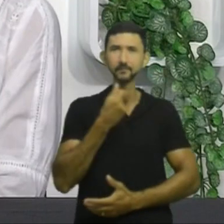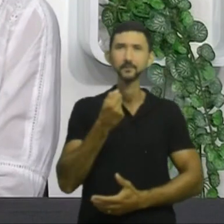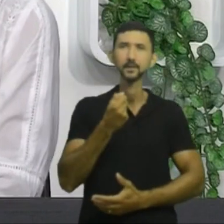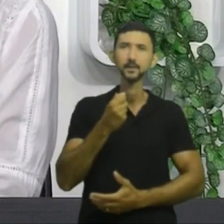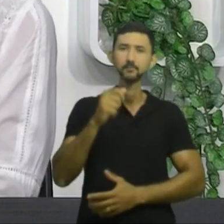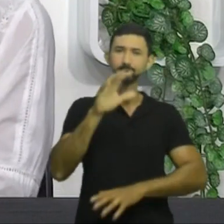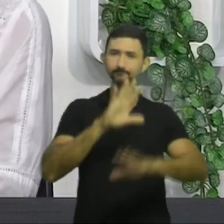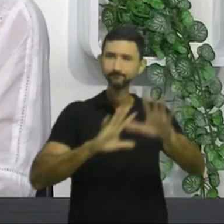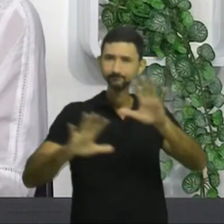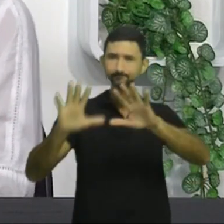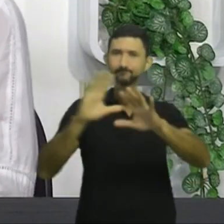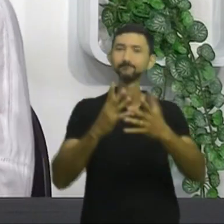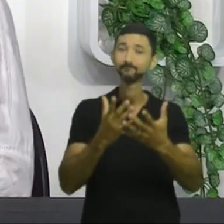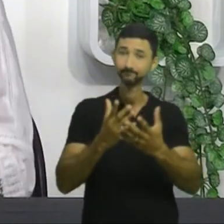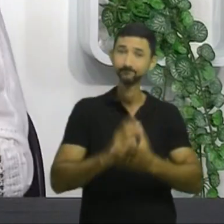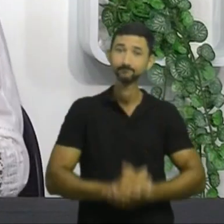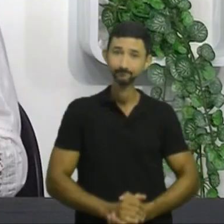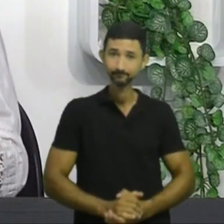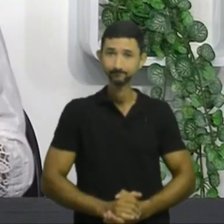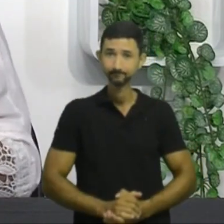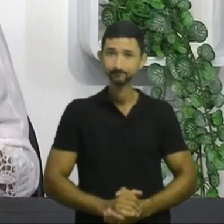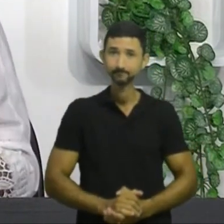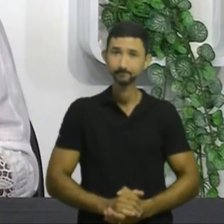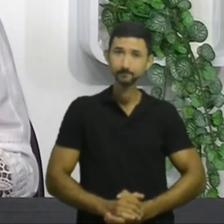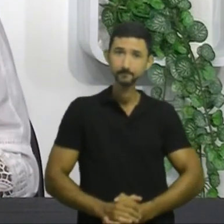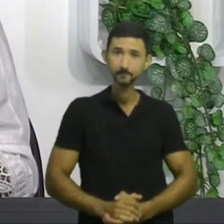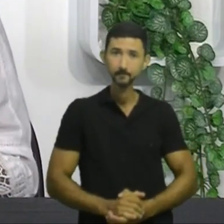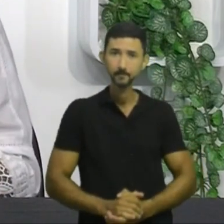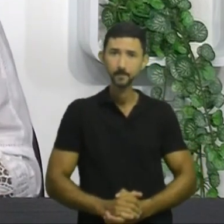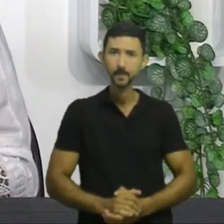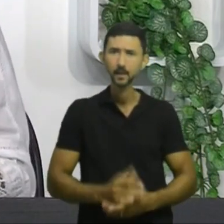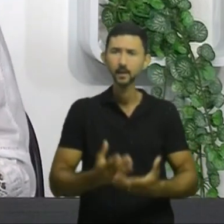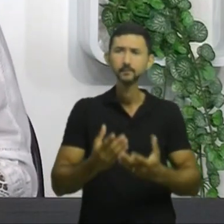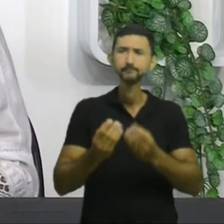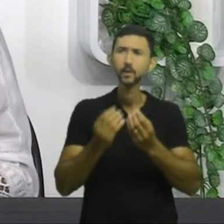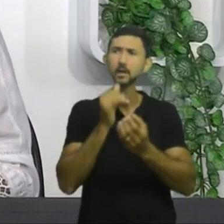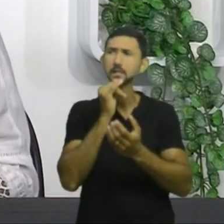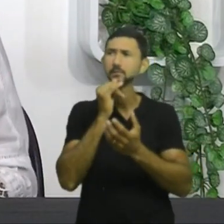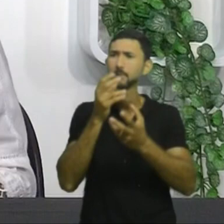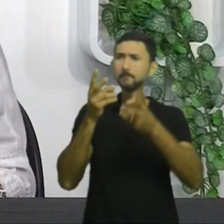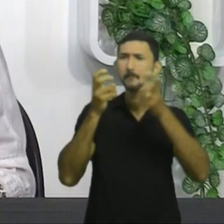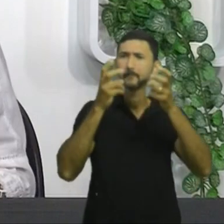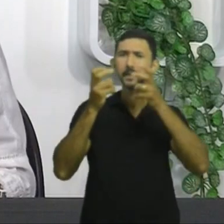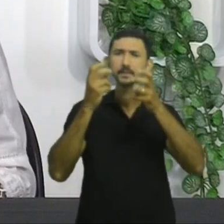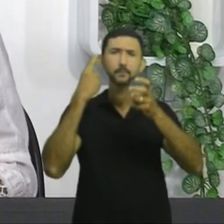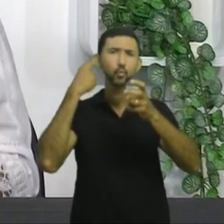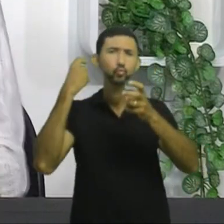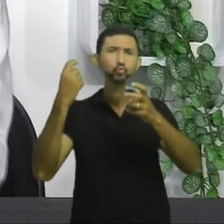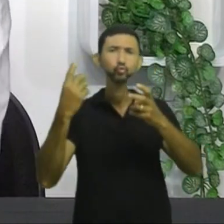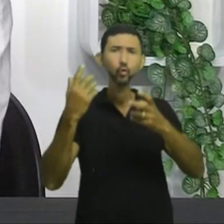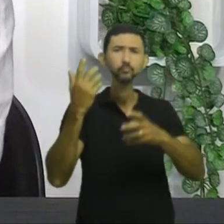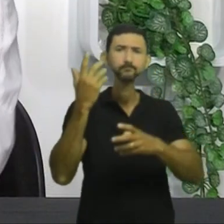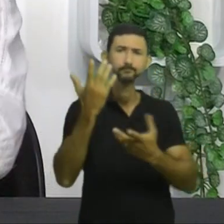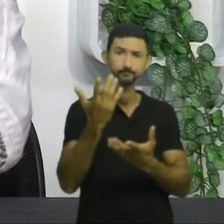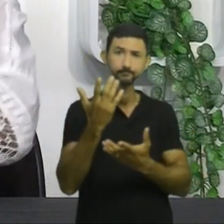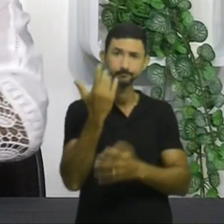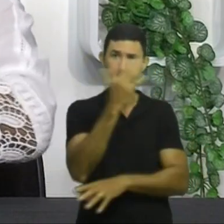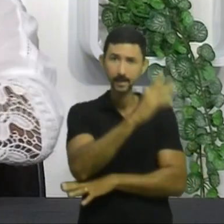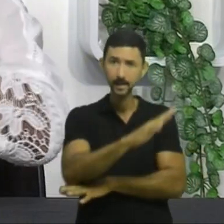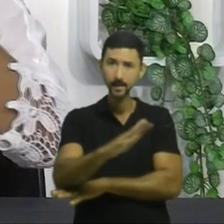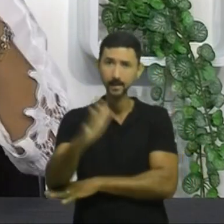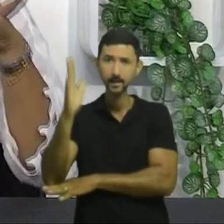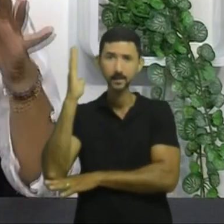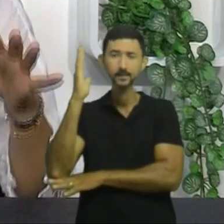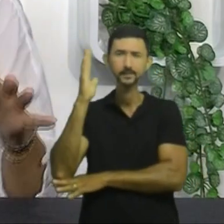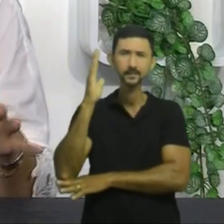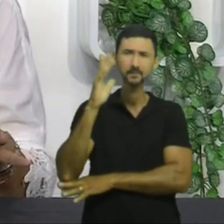esse cenário, não é? E aí, como a gente vê a riqueza dos sons naturais, não só nela, mas em